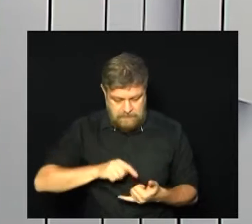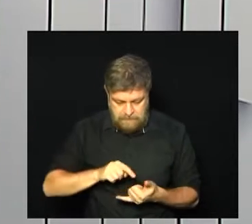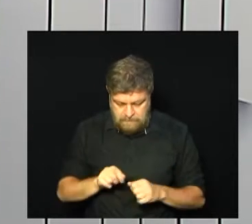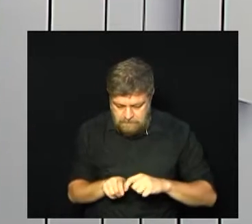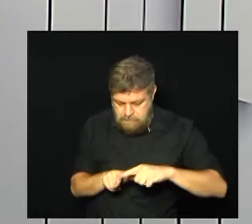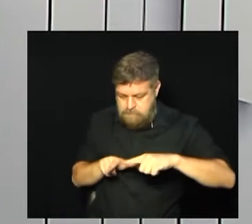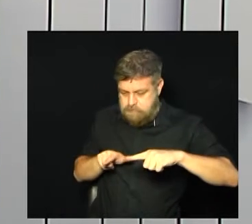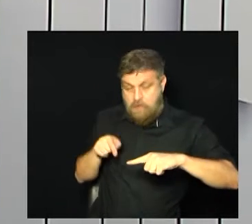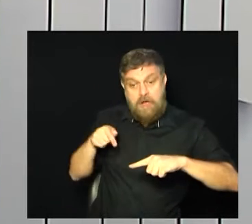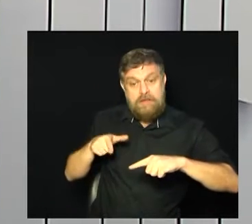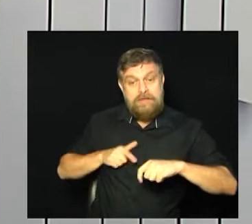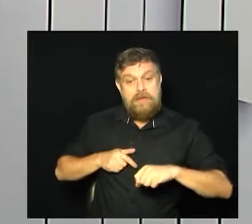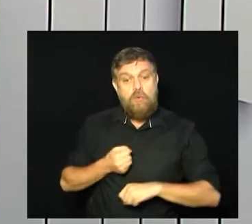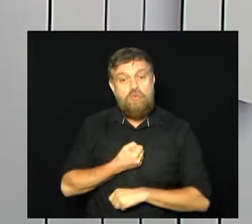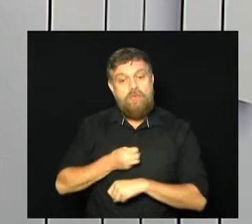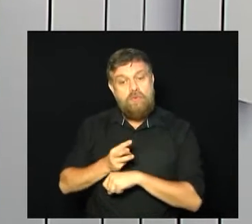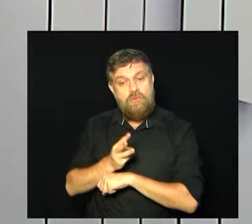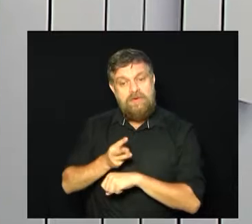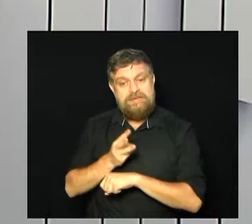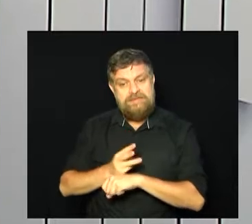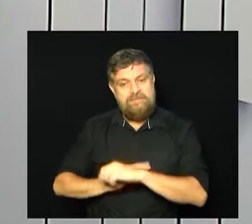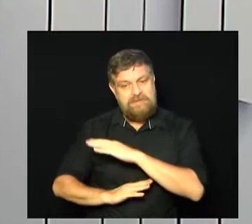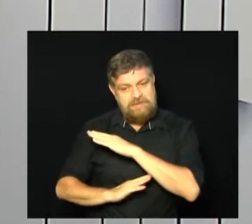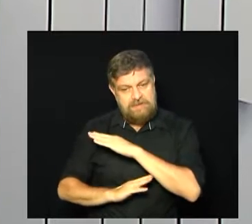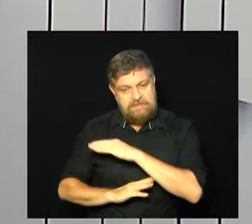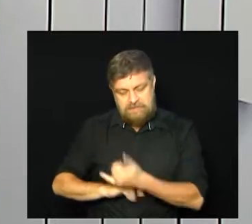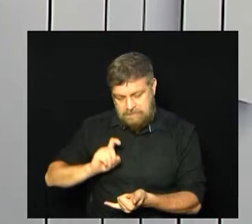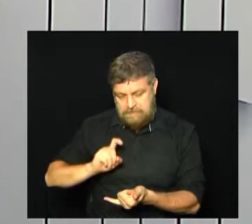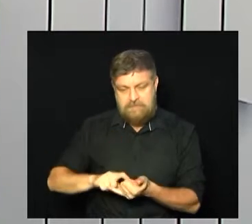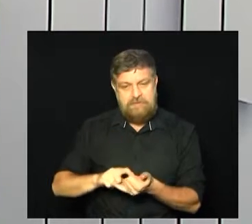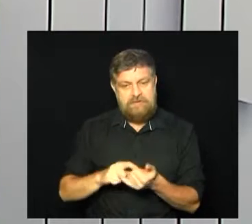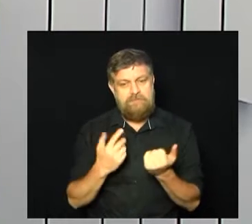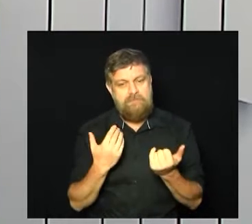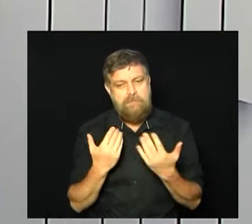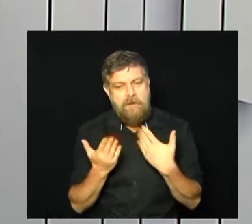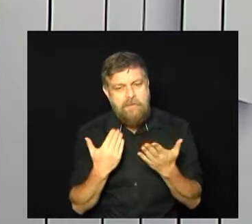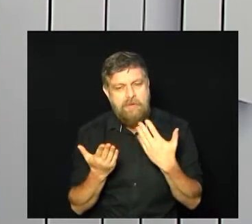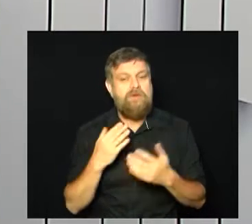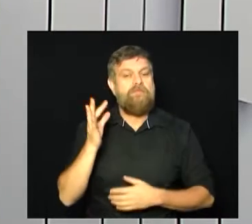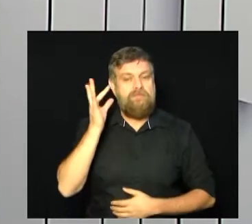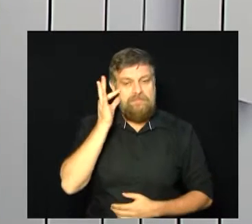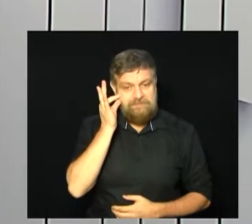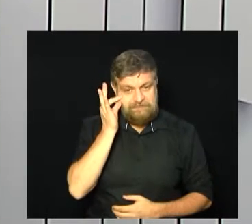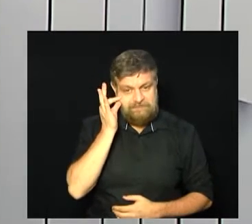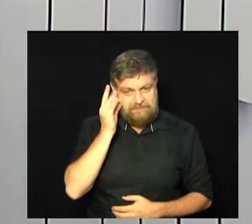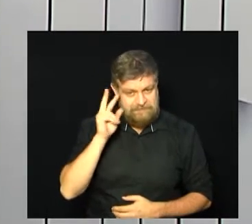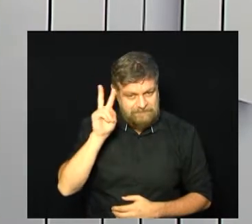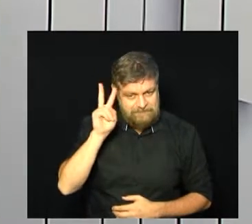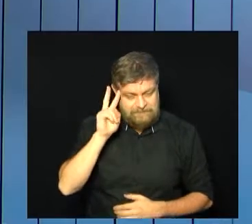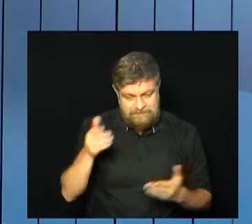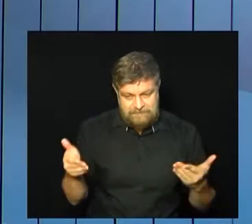tela do seu celular o WhatsApp da TV Câmara Campinas. Você aperta que a gente conversa ao vivo nesta